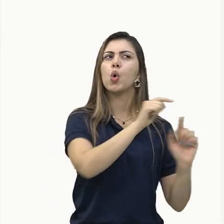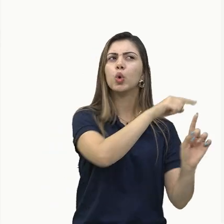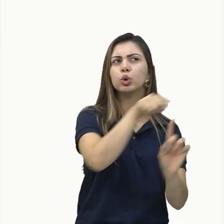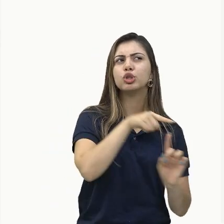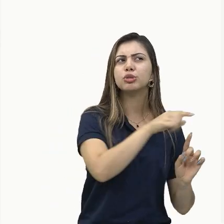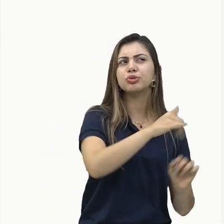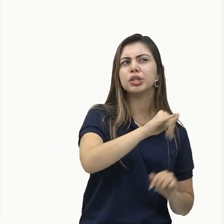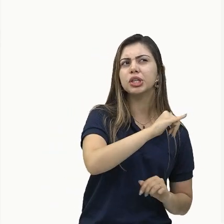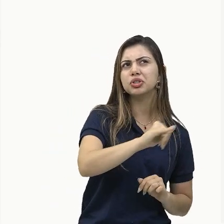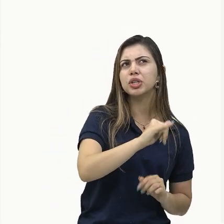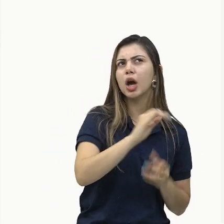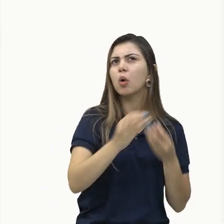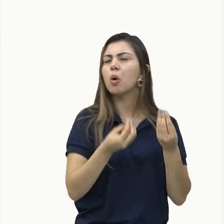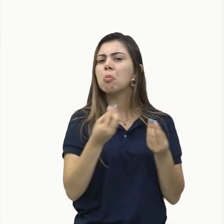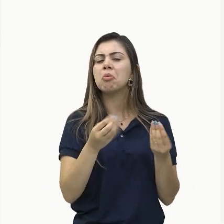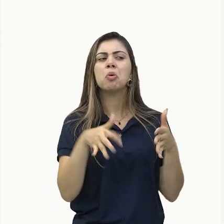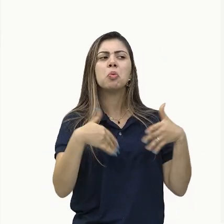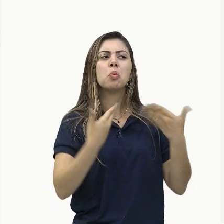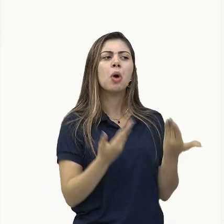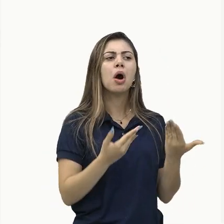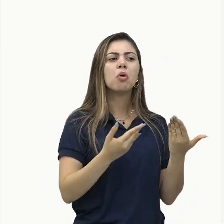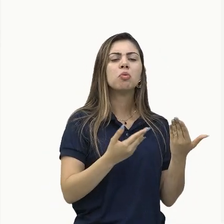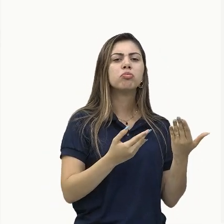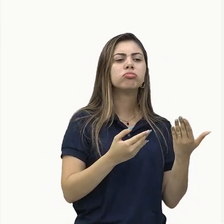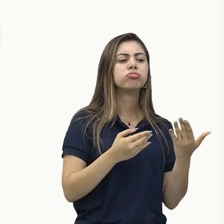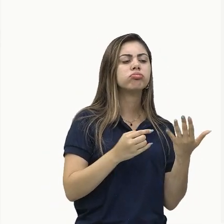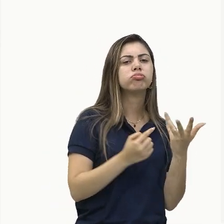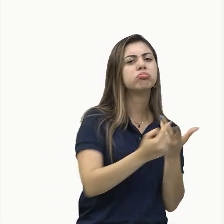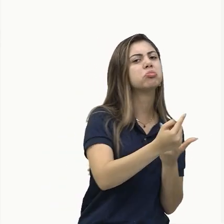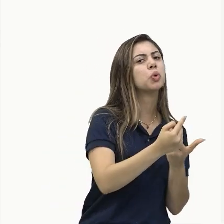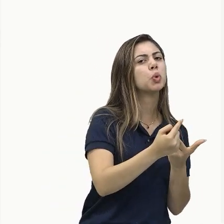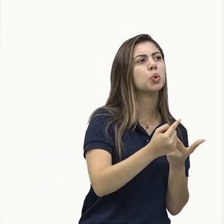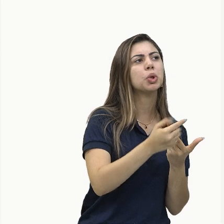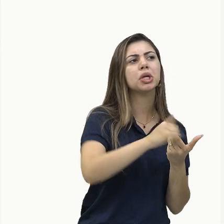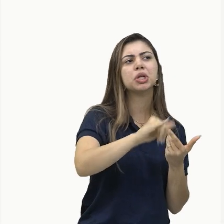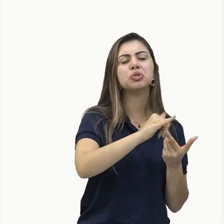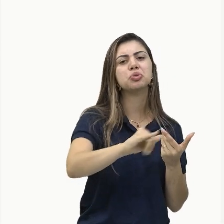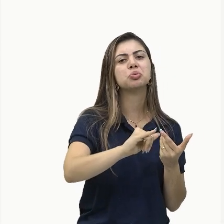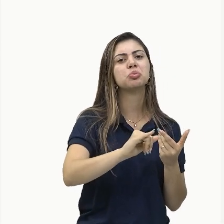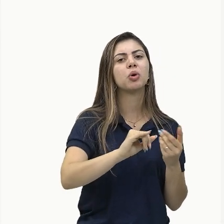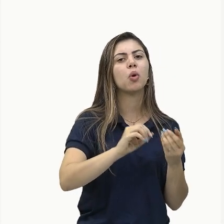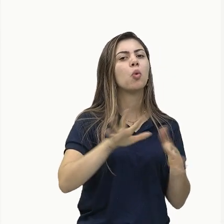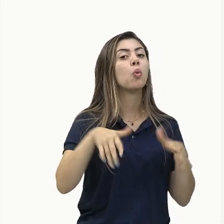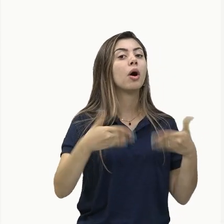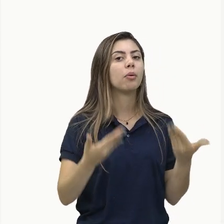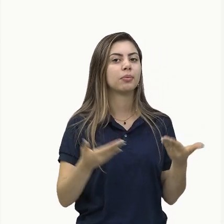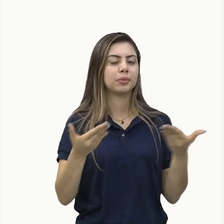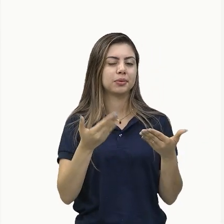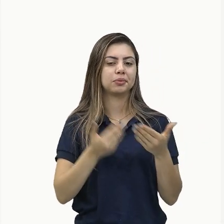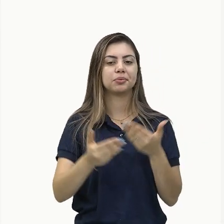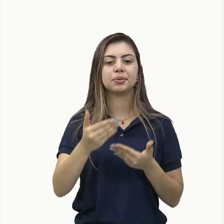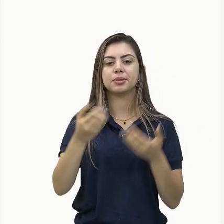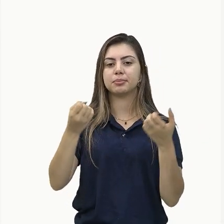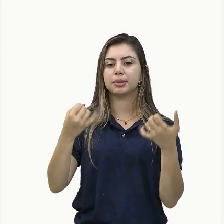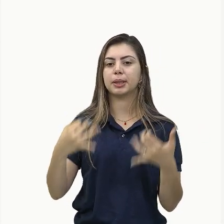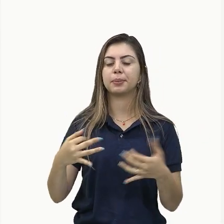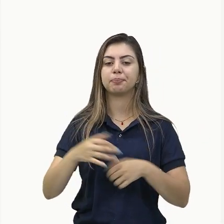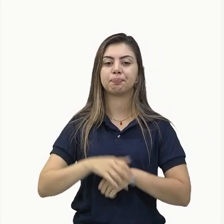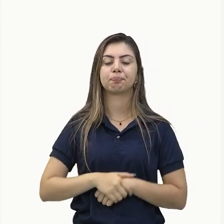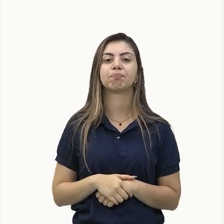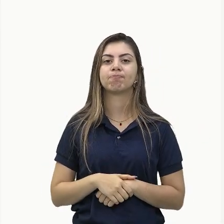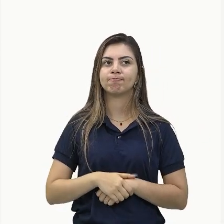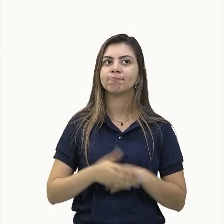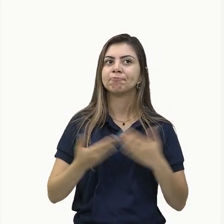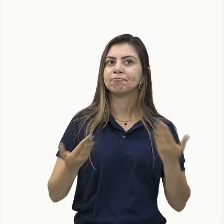Mas, professora, quais são essas formas de energia? As formas de energia podem ser essas formas de energia. Eu